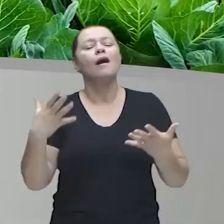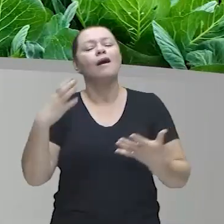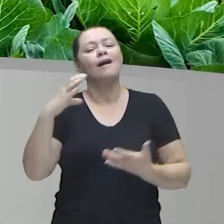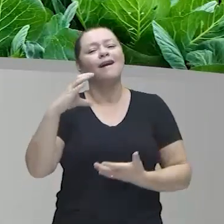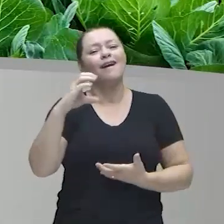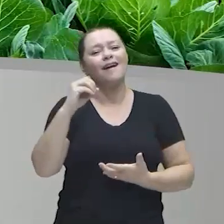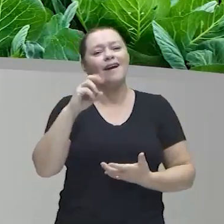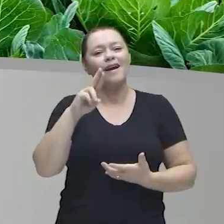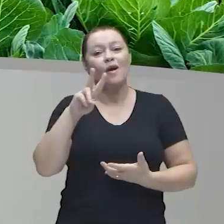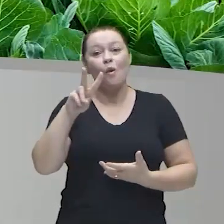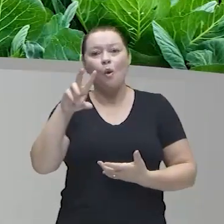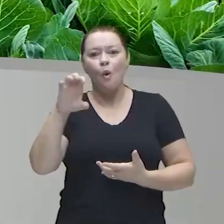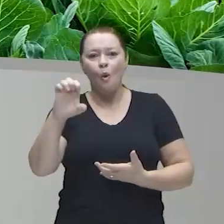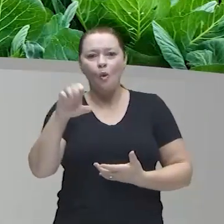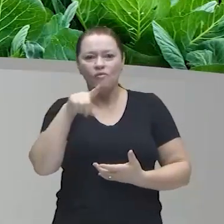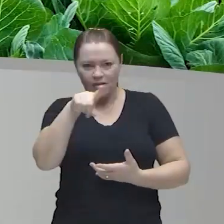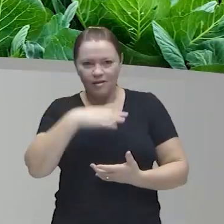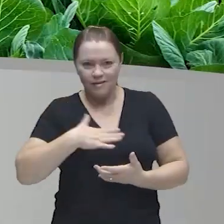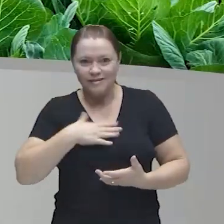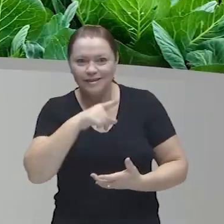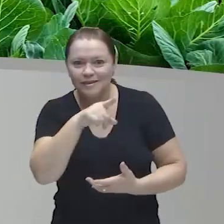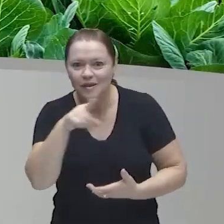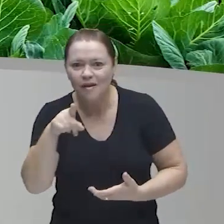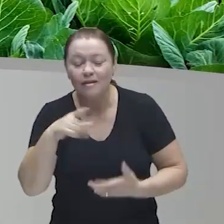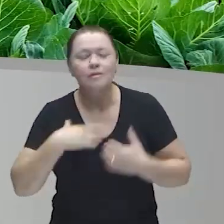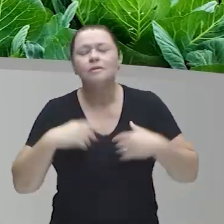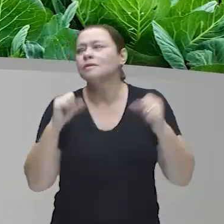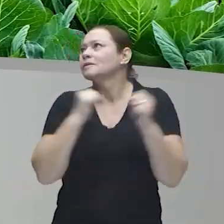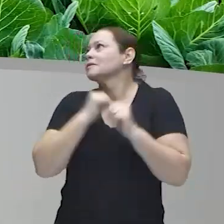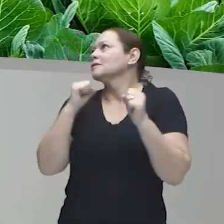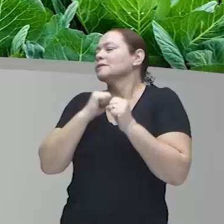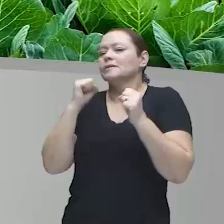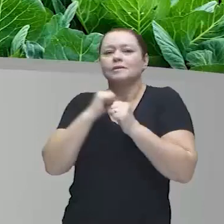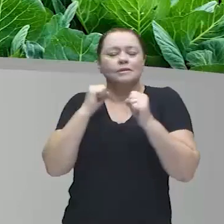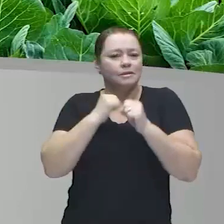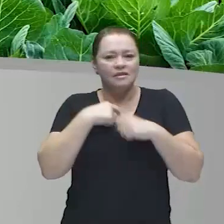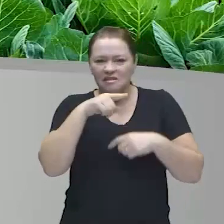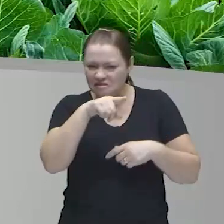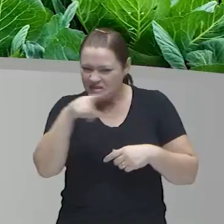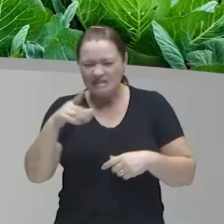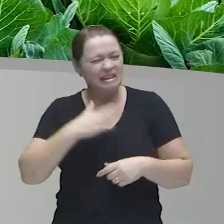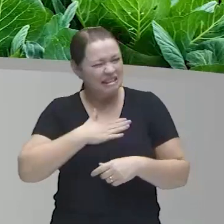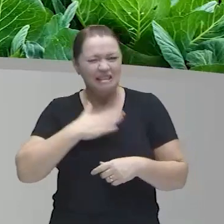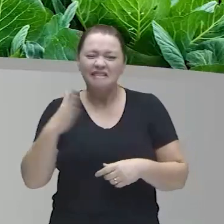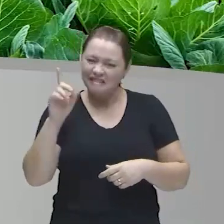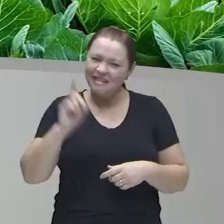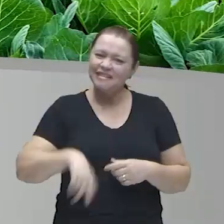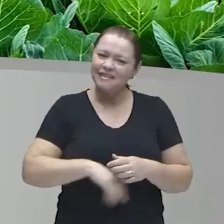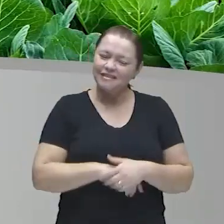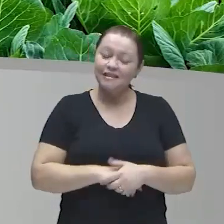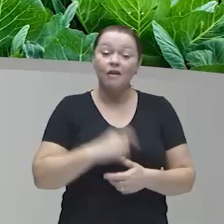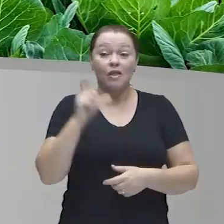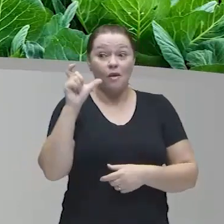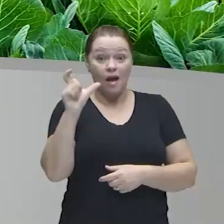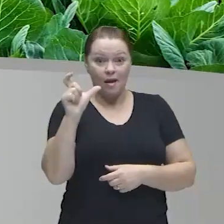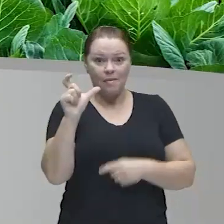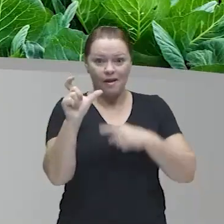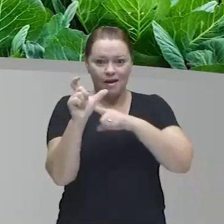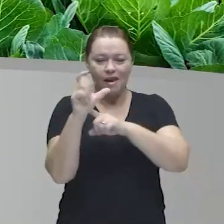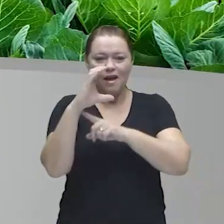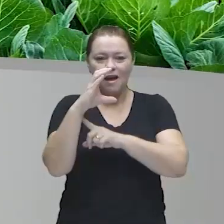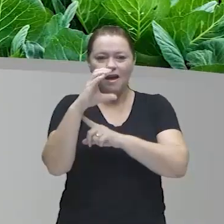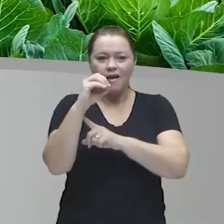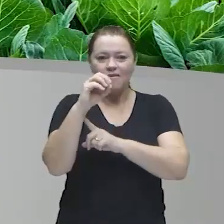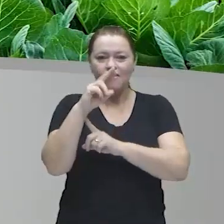Quem gosta de couve? Eu amo couve, vocês não gostam, né? Observe que a palavra couve é escrita com E no